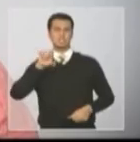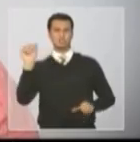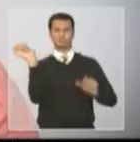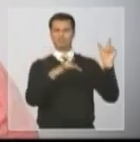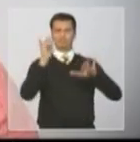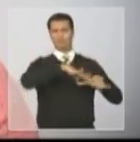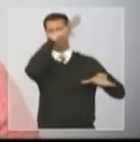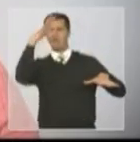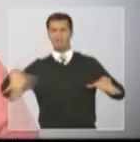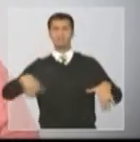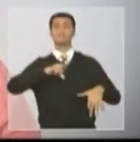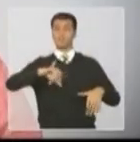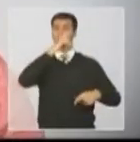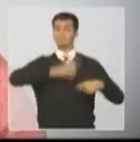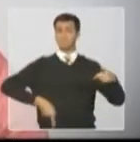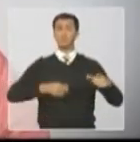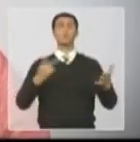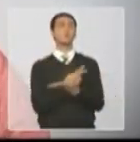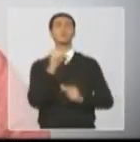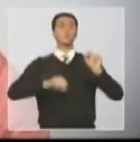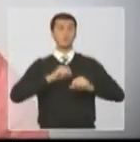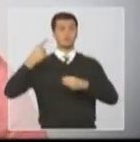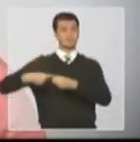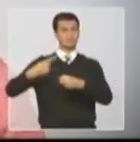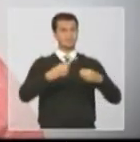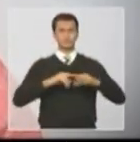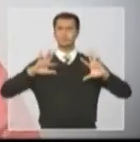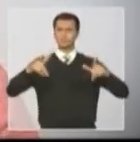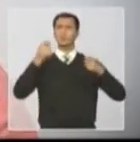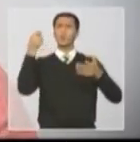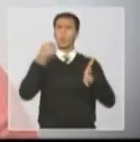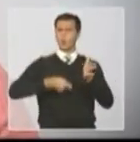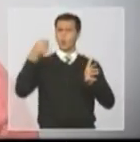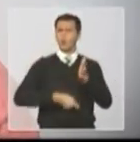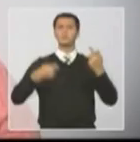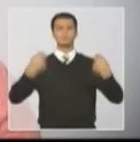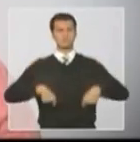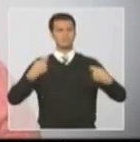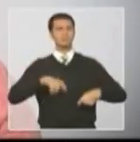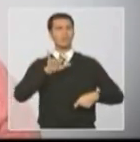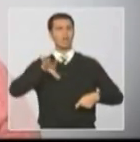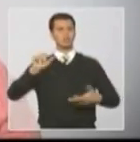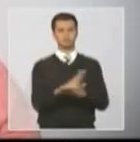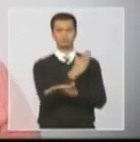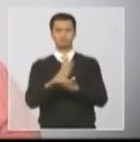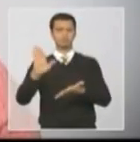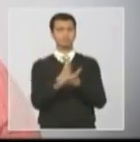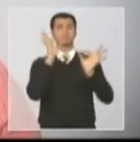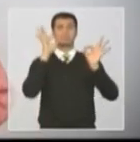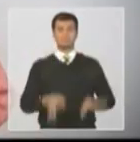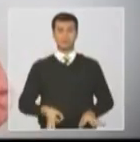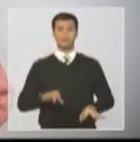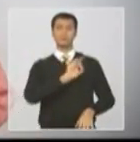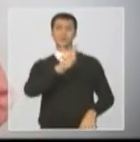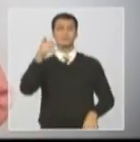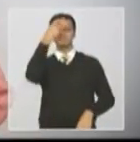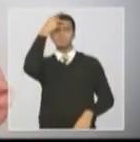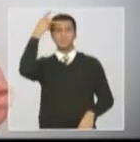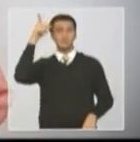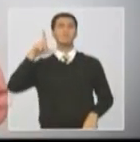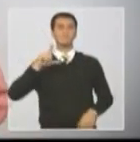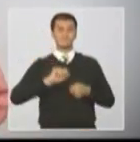proibidos. Com essa proibição, os municípios serão obrigados a separar os resíduos para fazer descarte ambientalmente correto. Cada